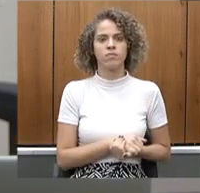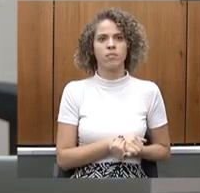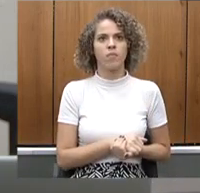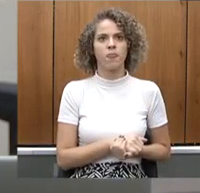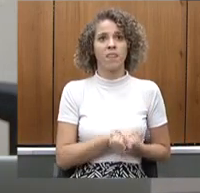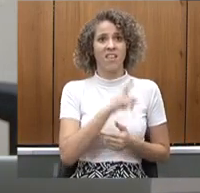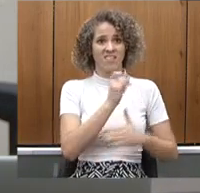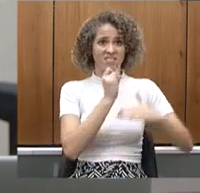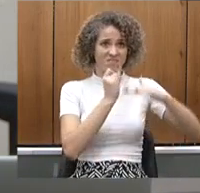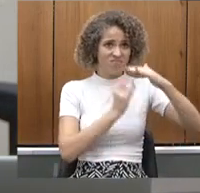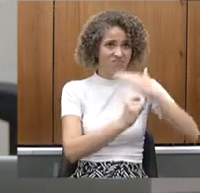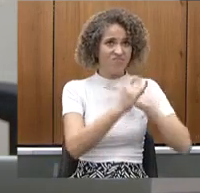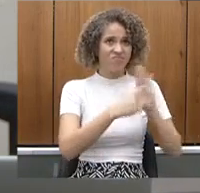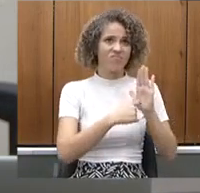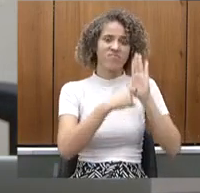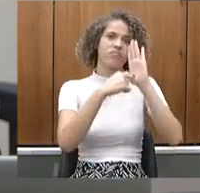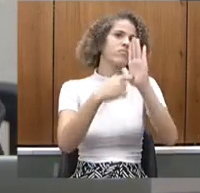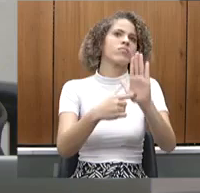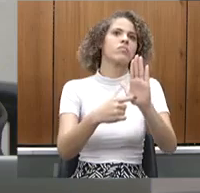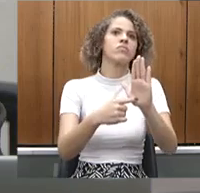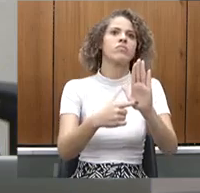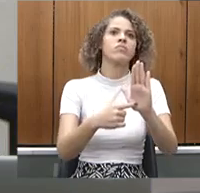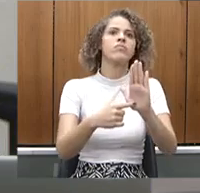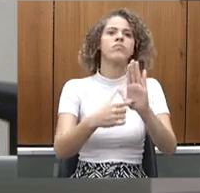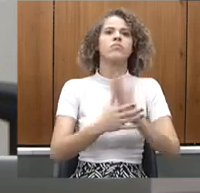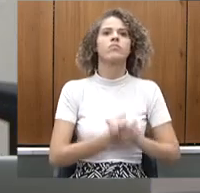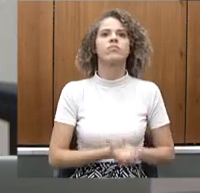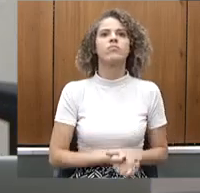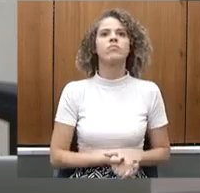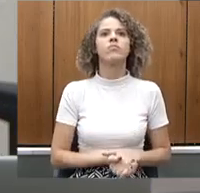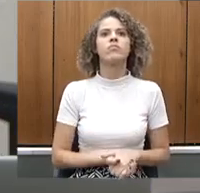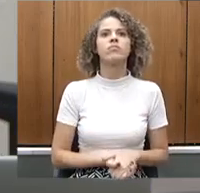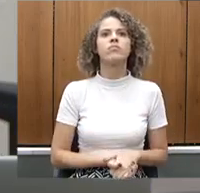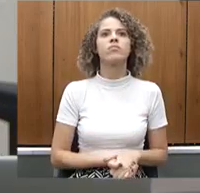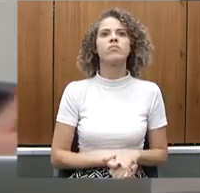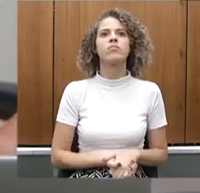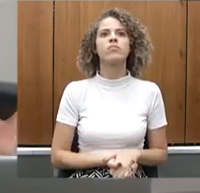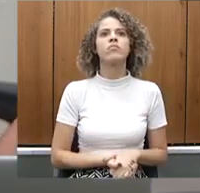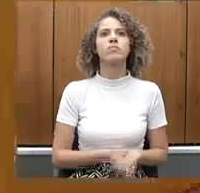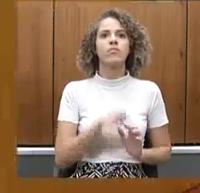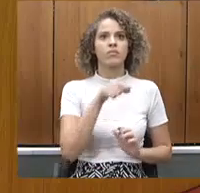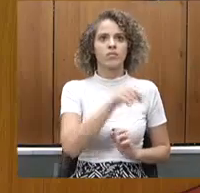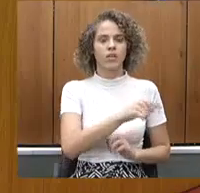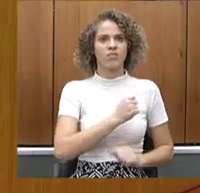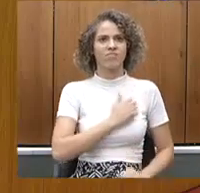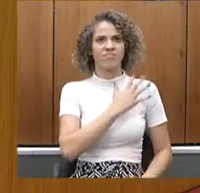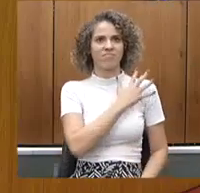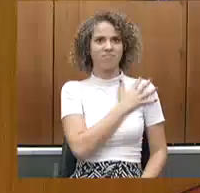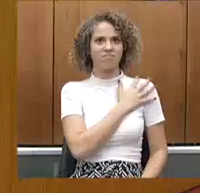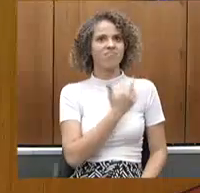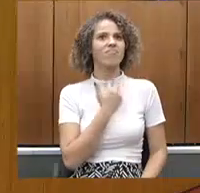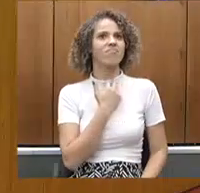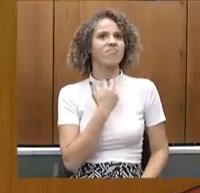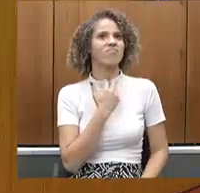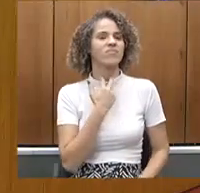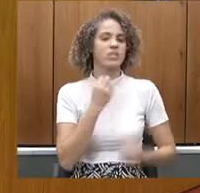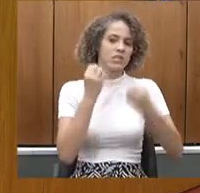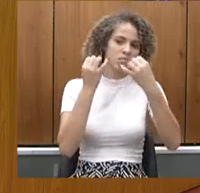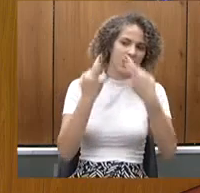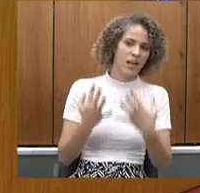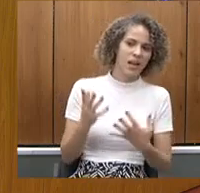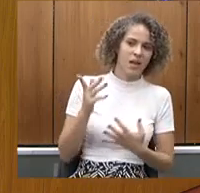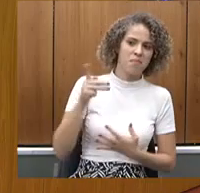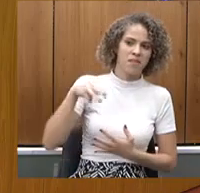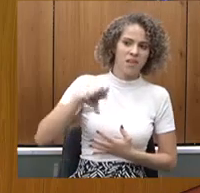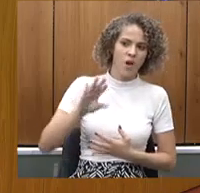a instituição brilha na execução das emendas então é fato que inclusive o comandante eu tô até foi acionada por uma equipe lá da pm4 para